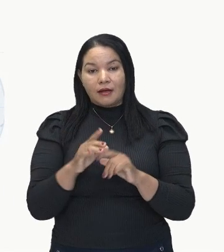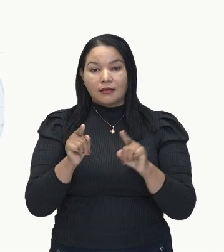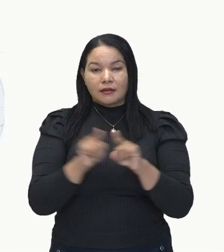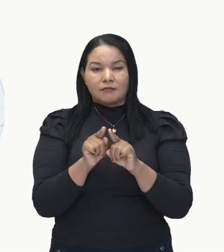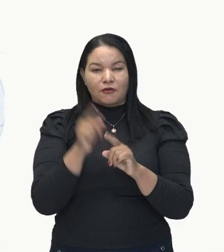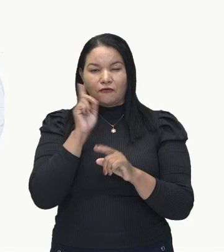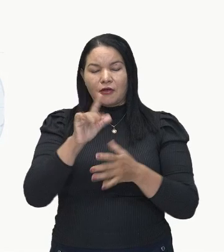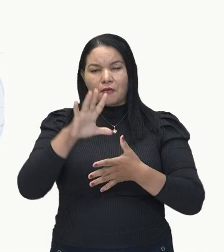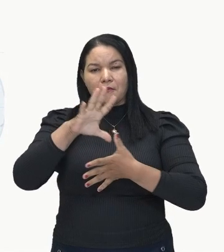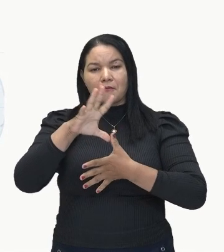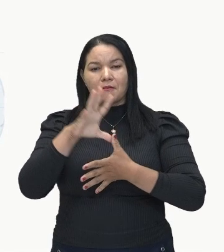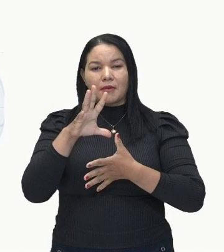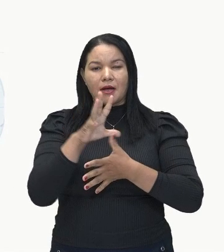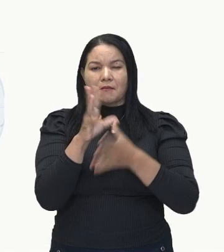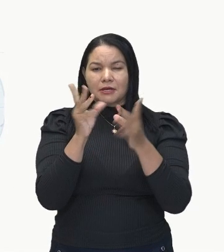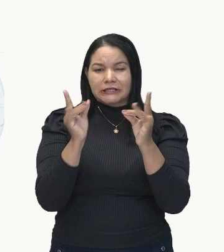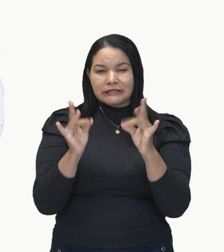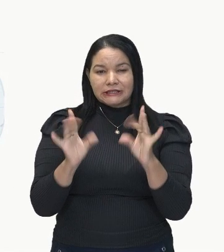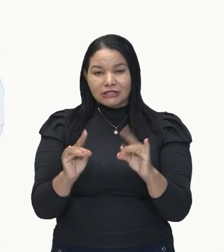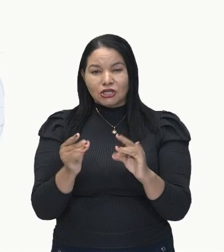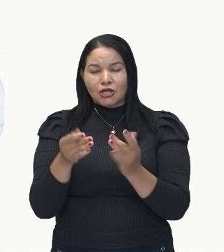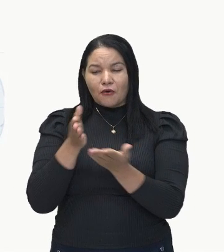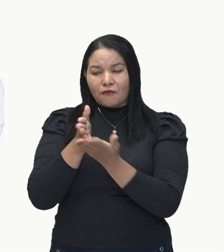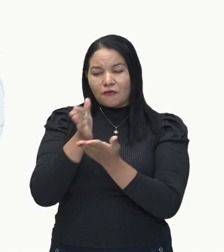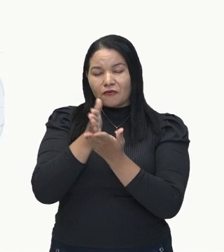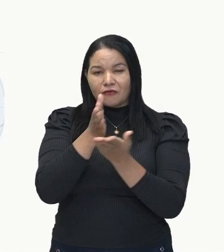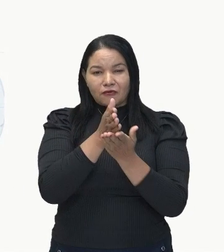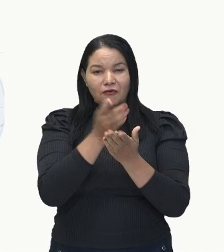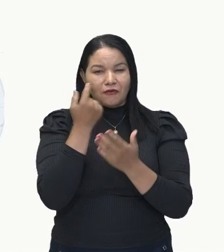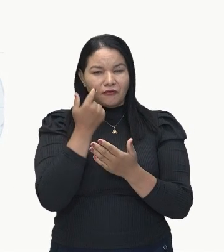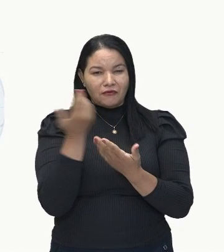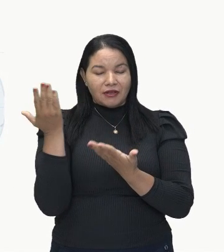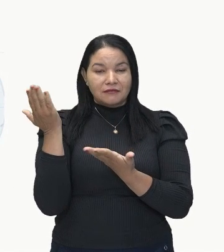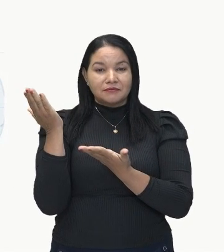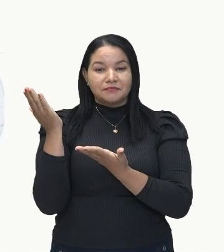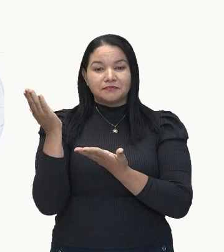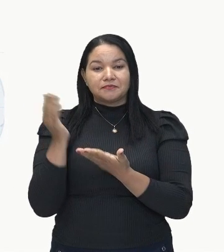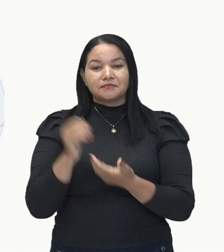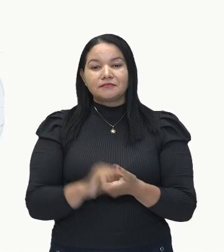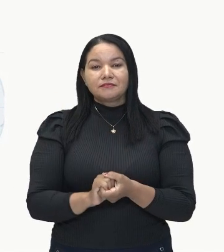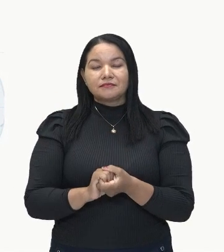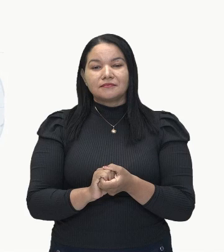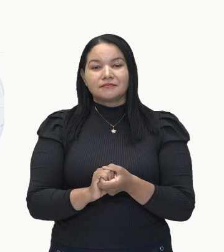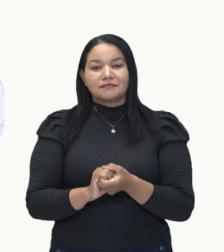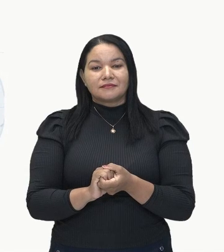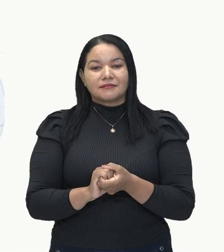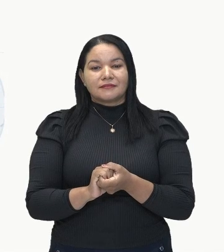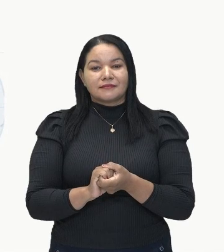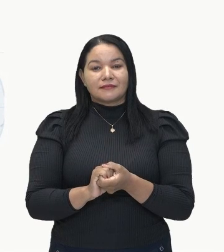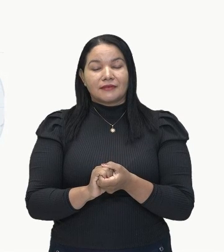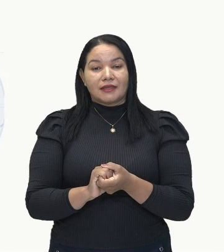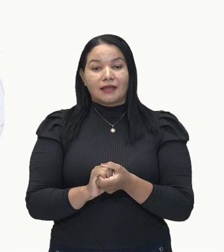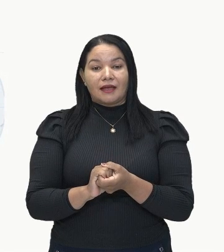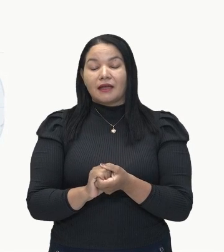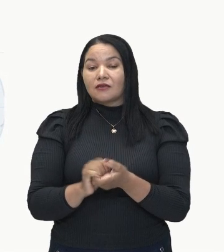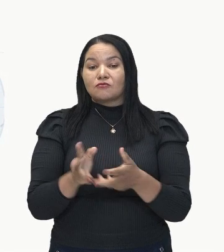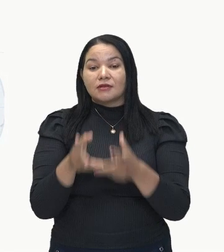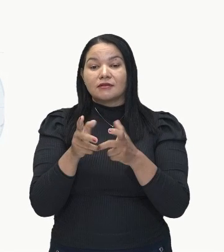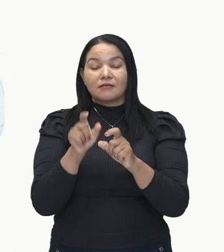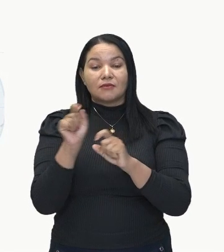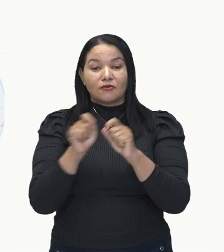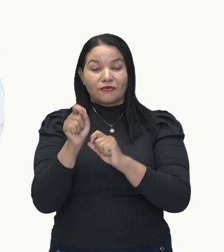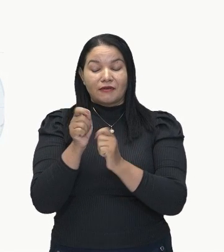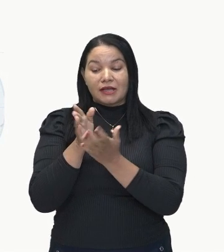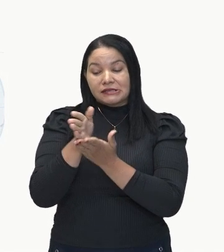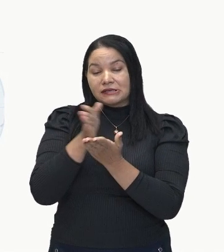olha só, muitas setinhas, né, gente, nesse mapa aí que a gente também observa, tá? Essas setinhas